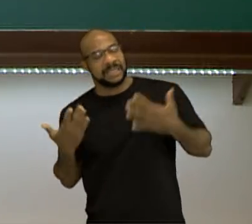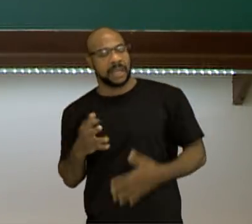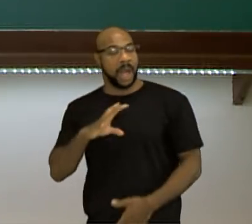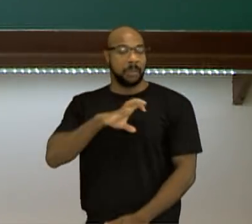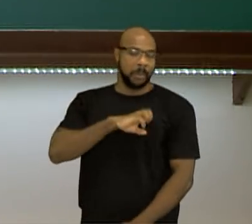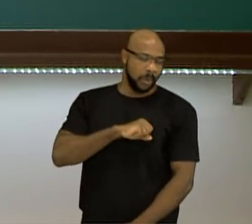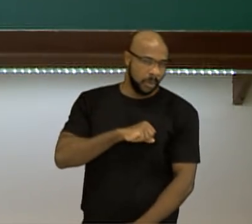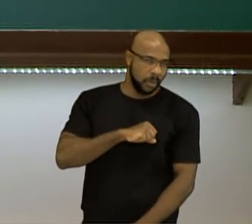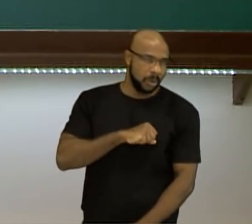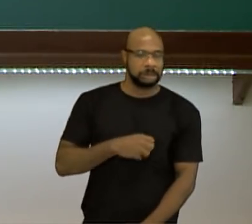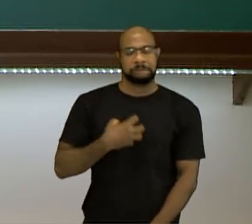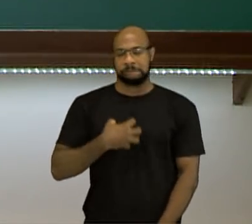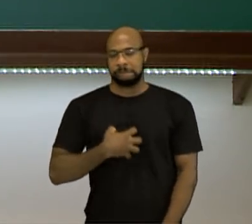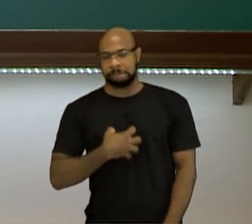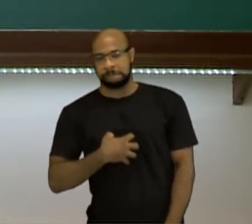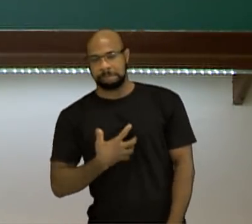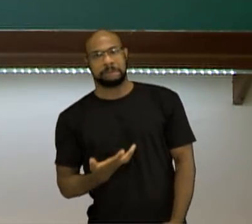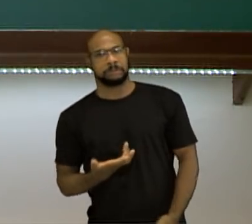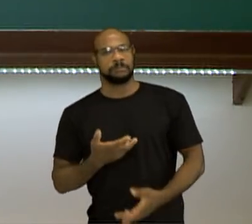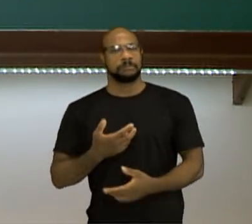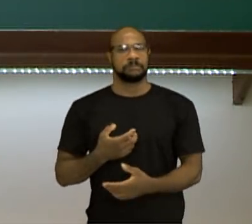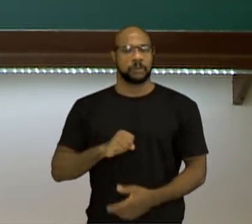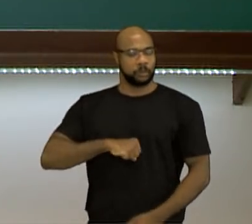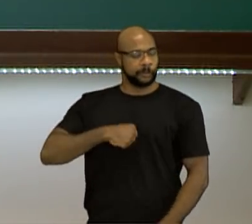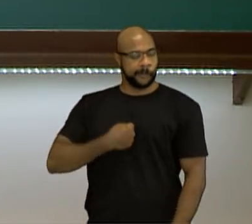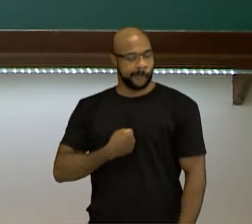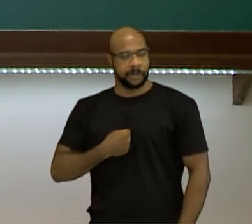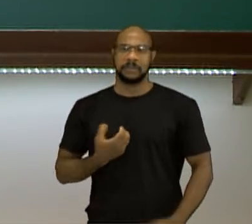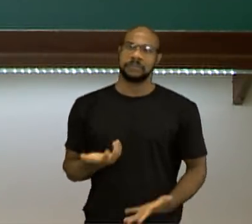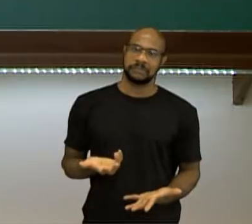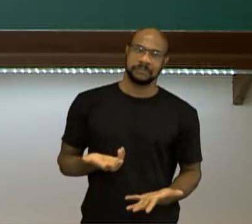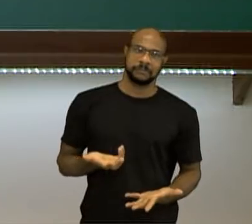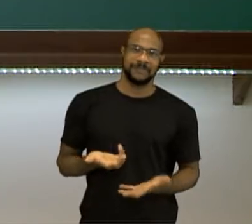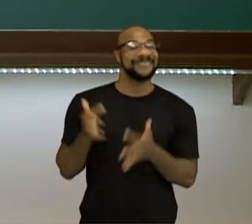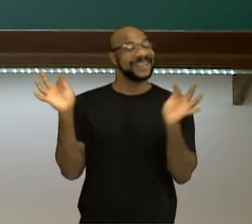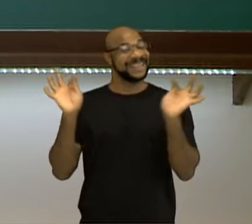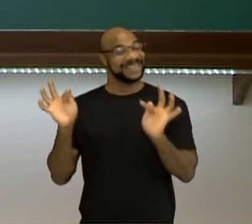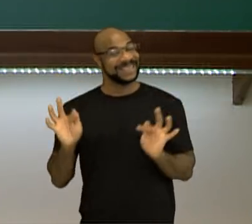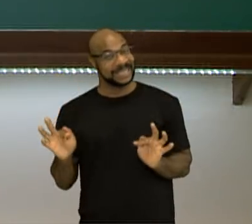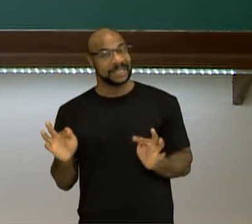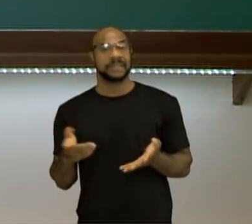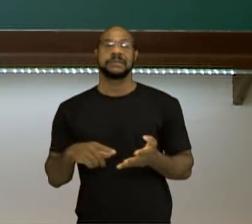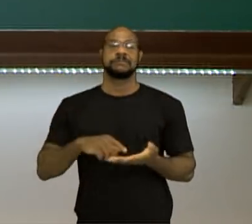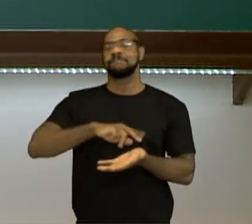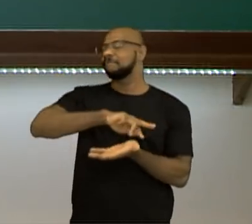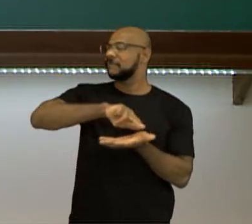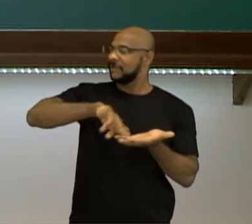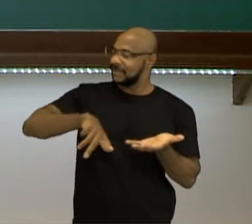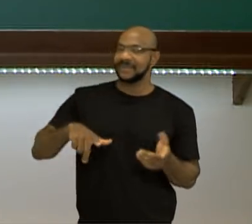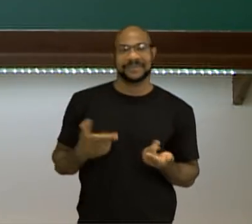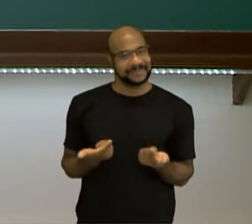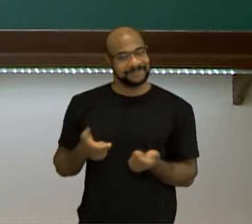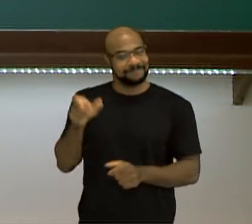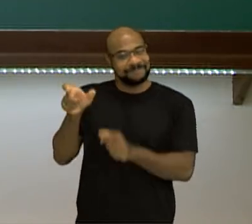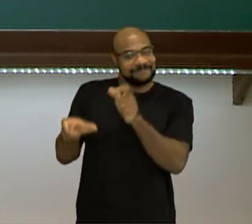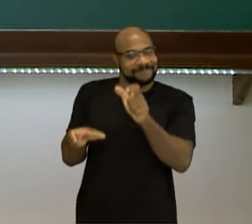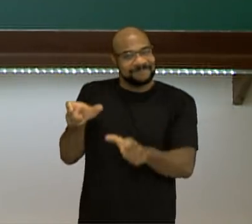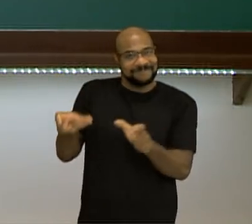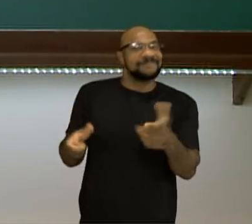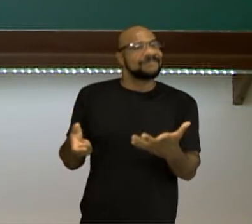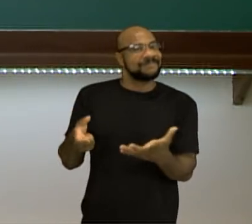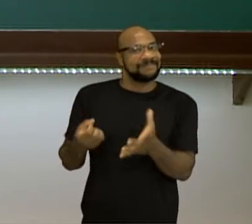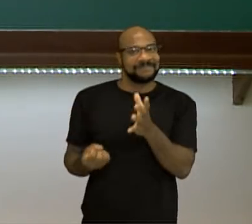amor, rancor, né? Ódio, felicidade. Então é possível de